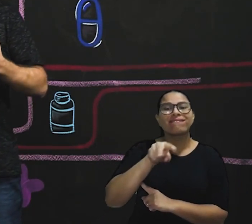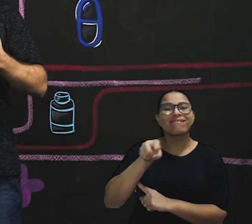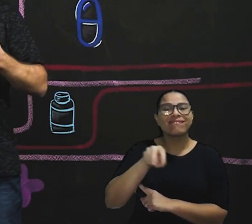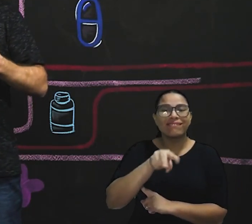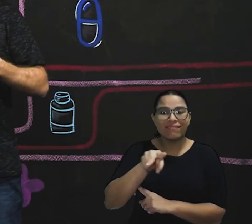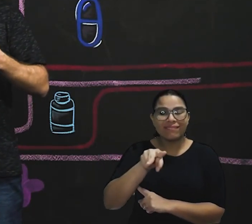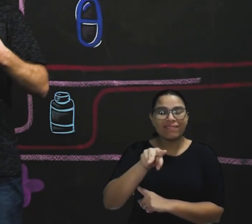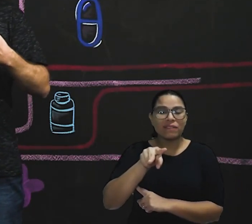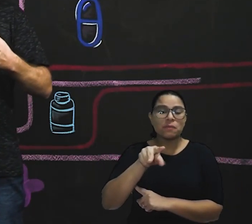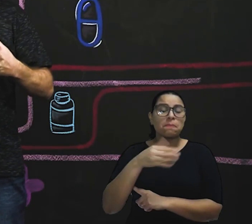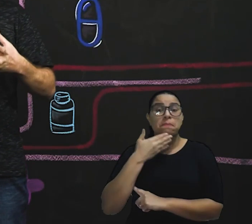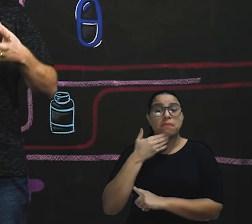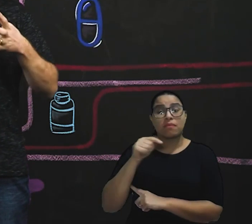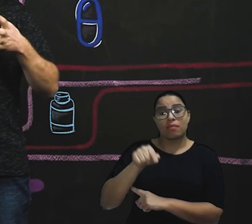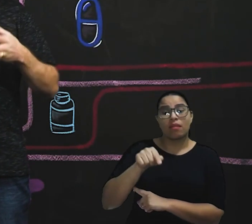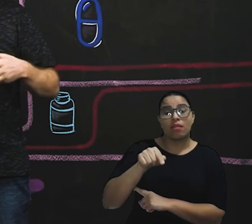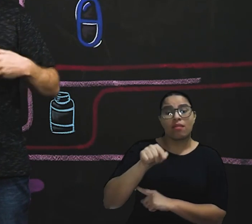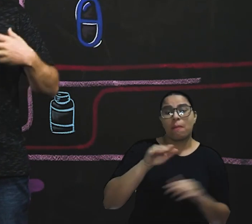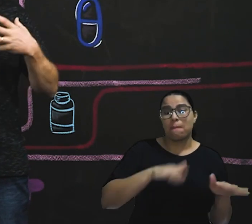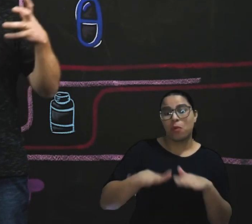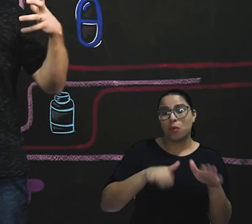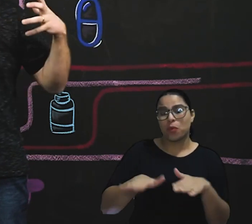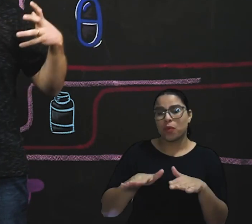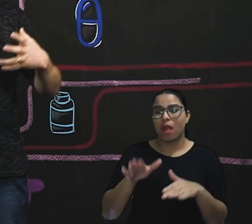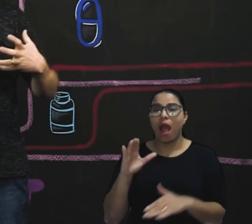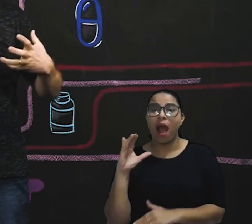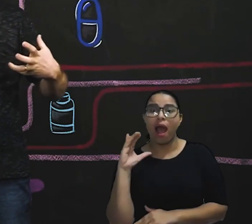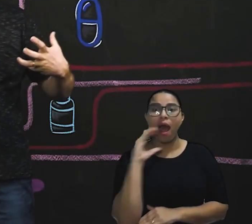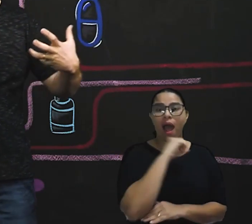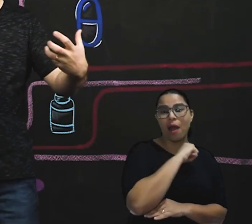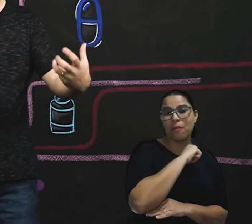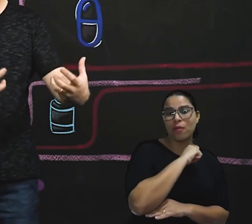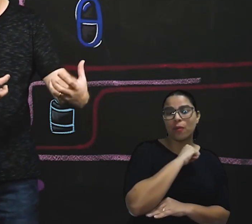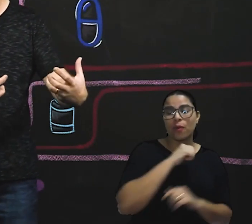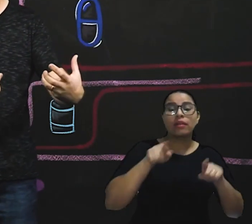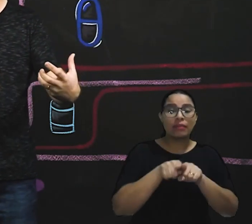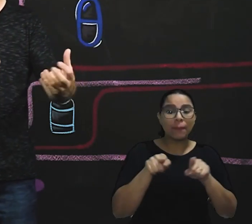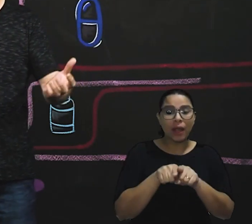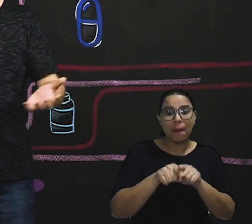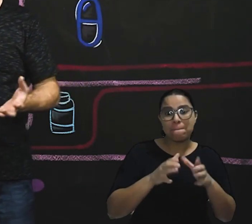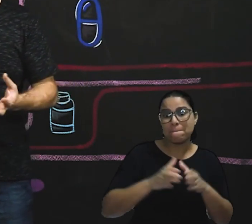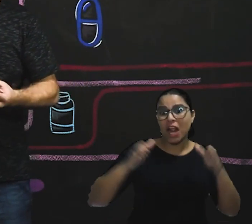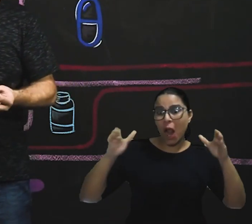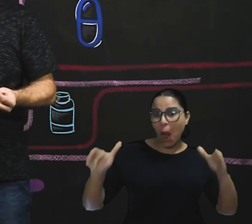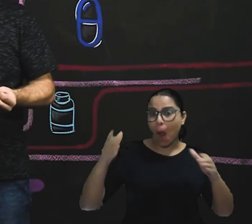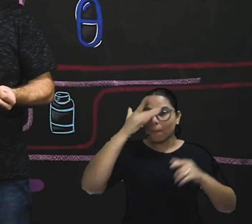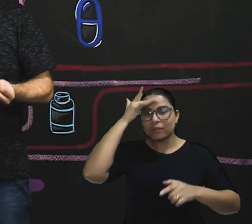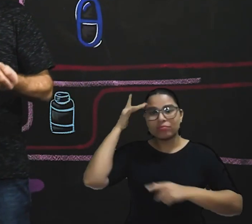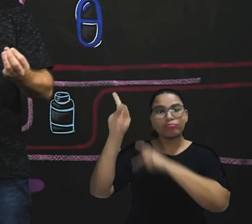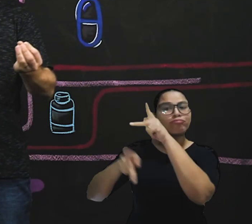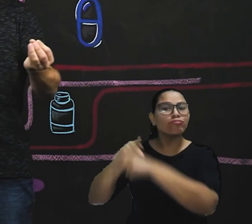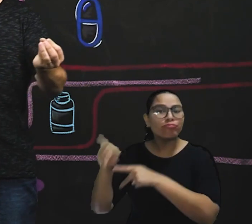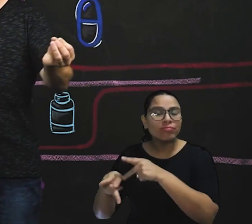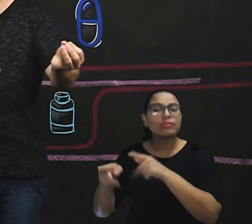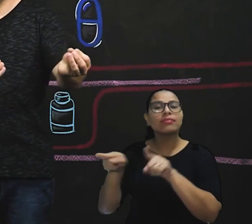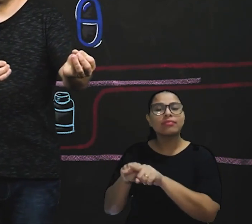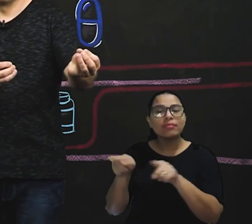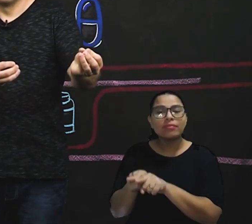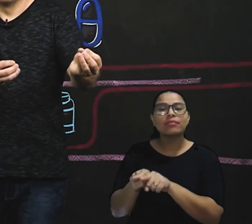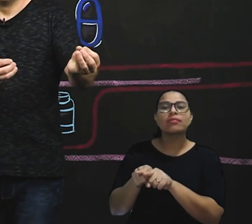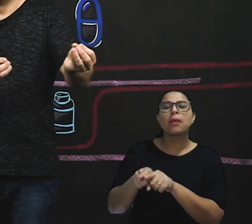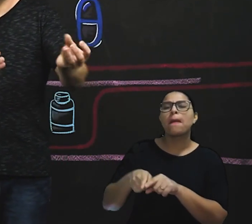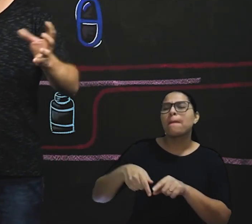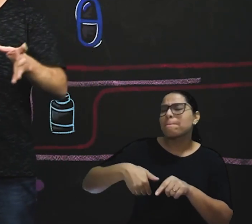fertilizantes, de modo que aquele produto chegue em uma quantidade maior para a população e que tenha uma durabilidade